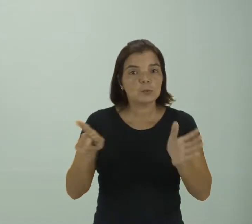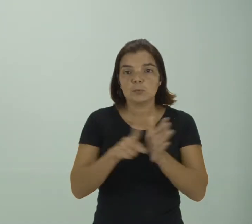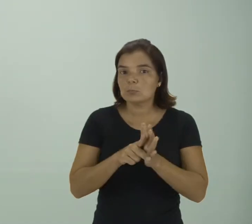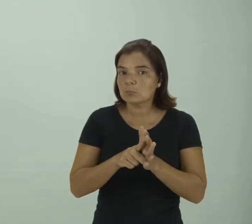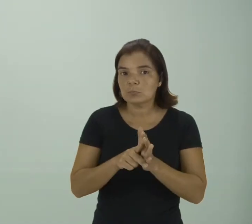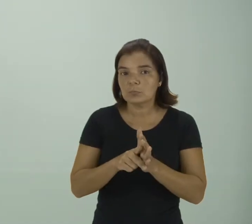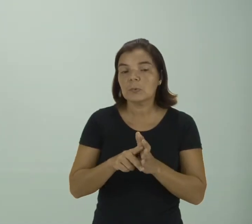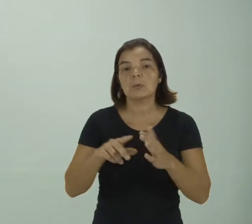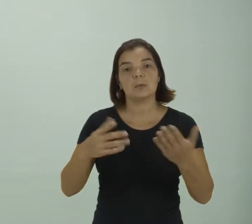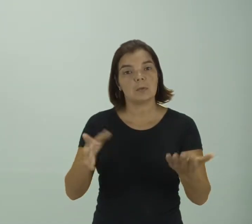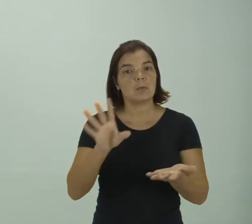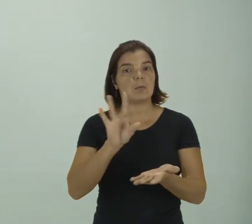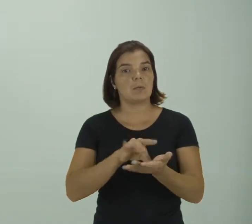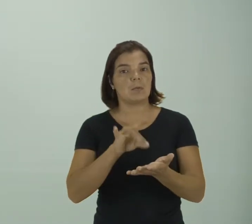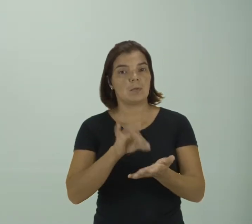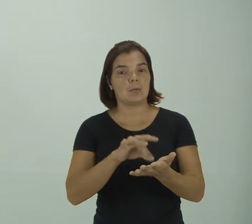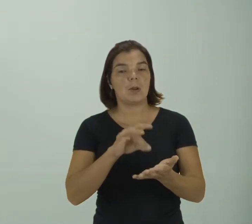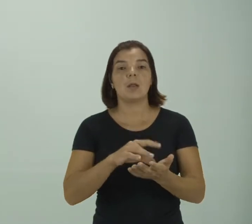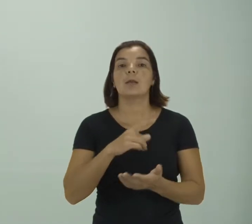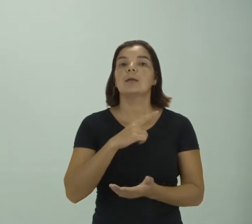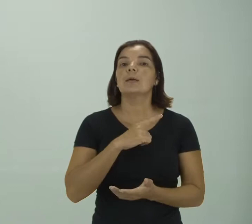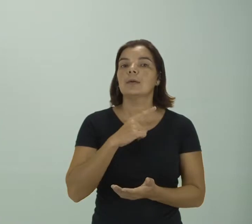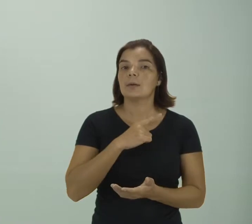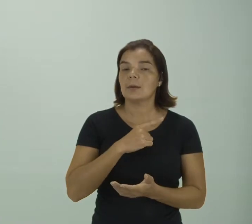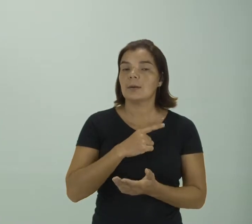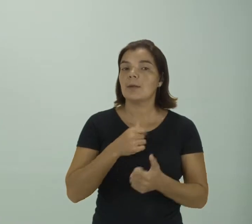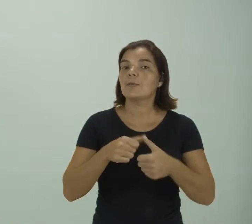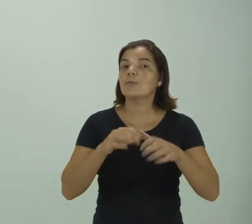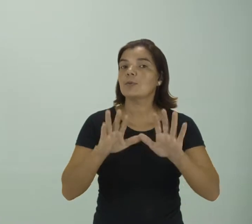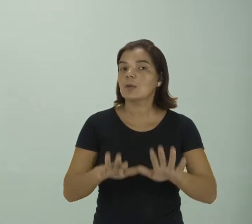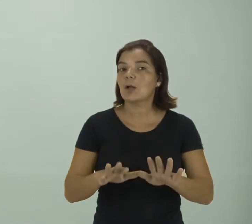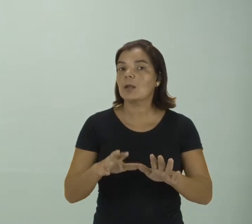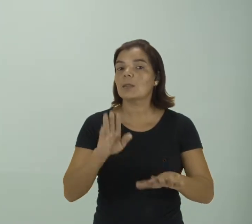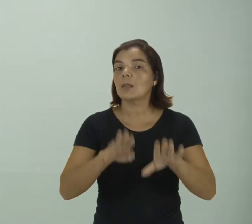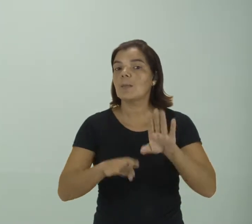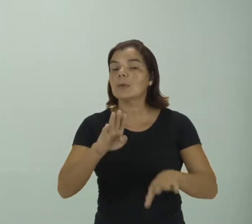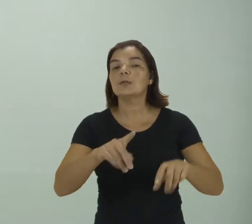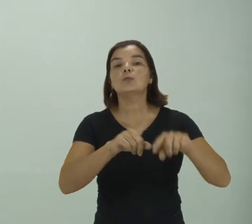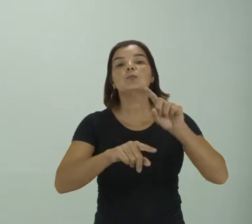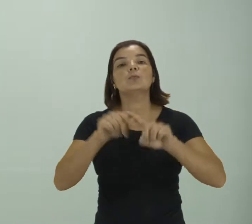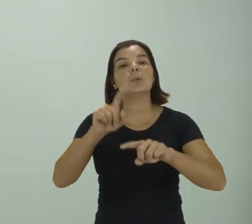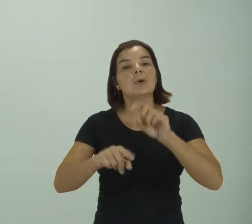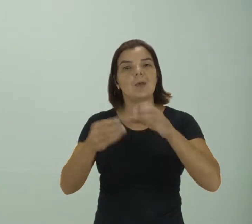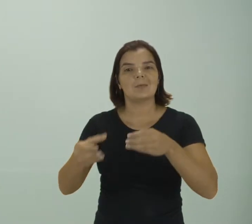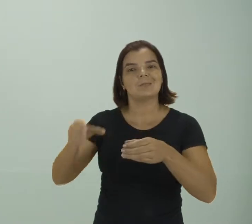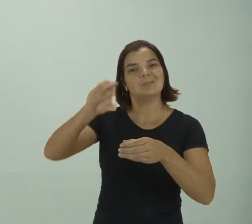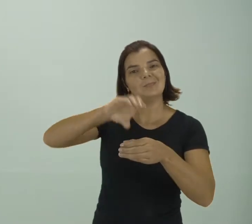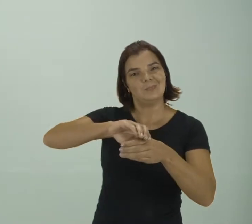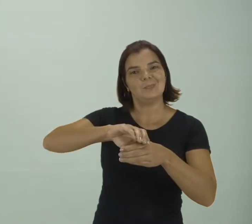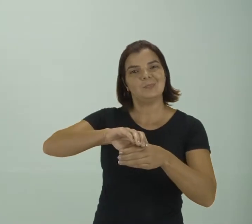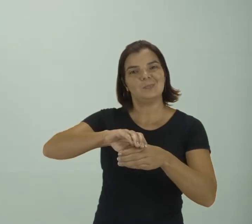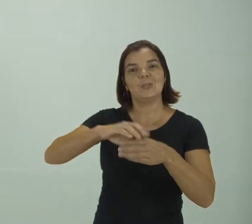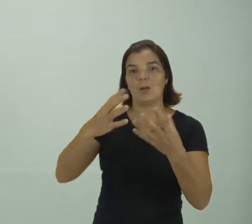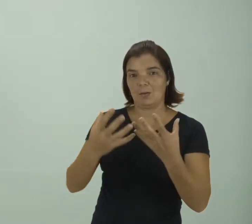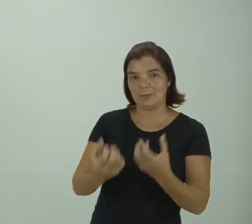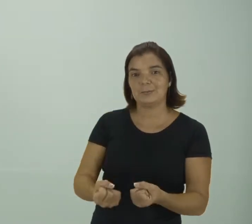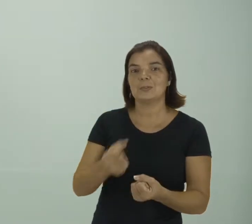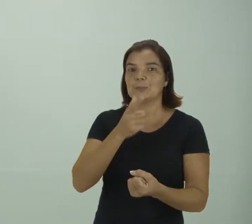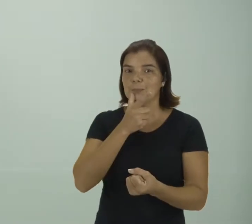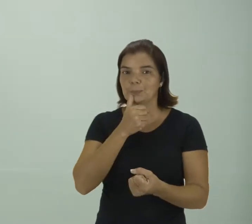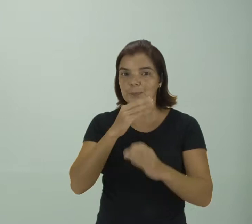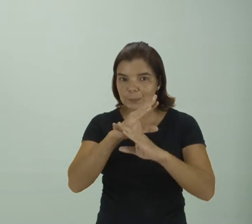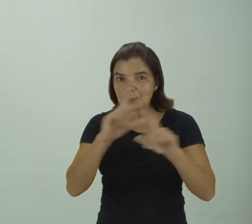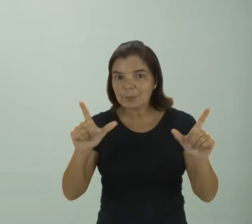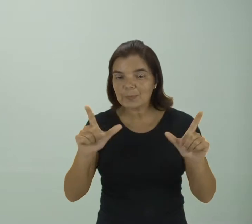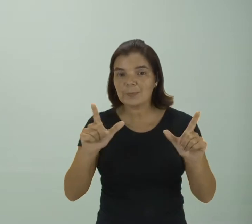própria. Na verdade, ela tende a ficar com a forma do recipiente que a comporta. Ficou